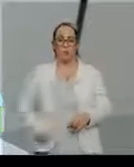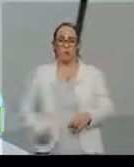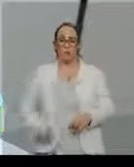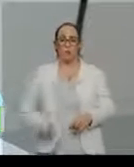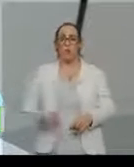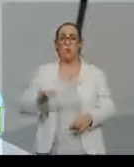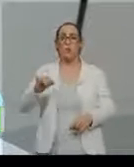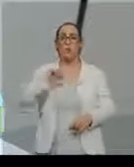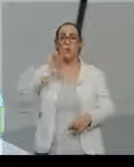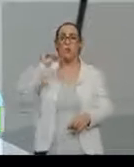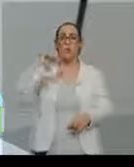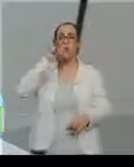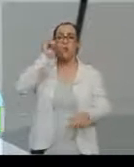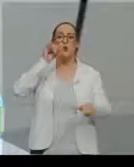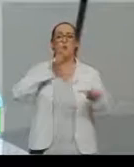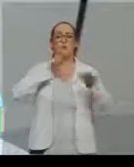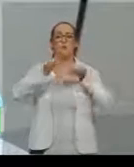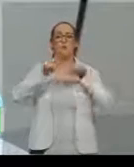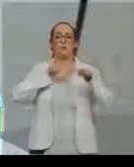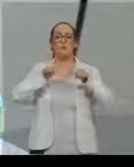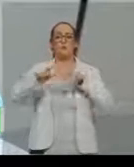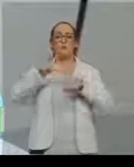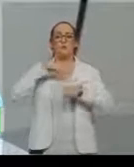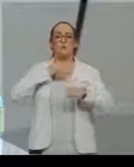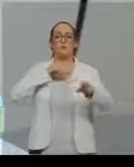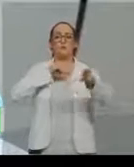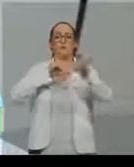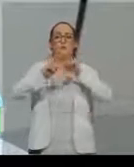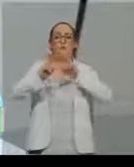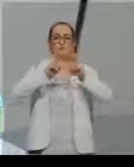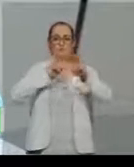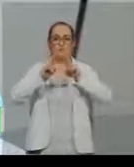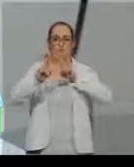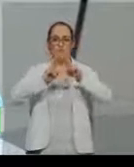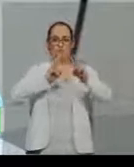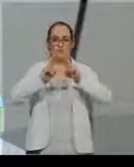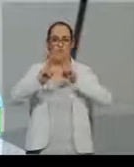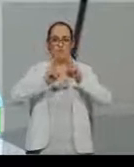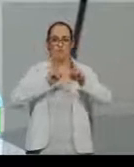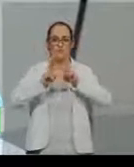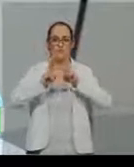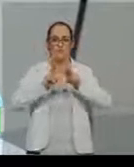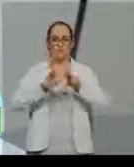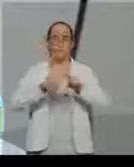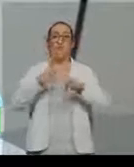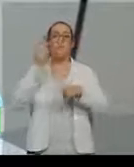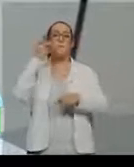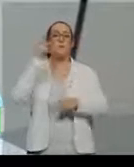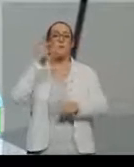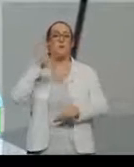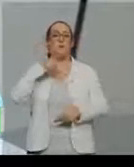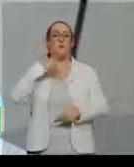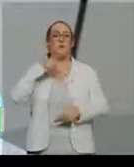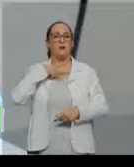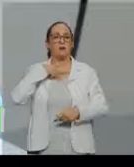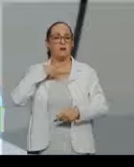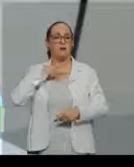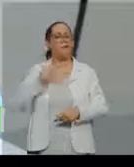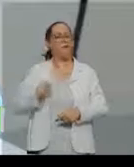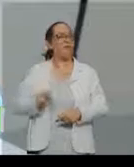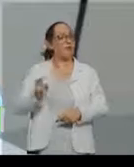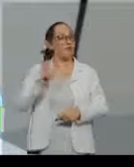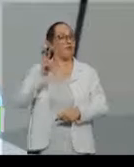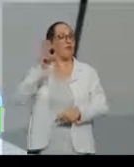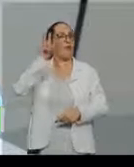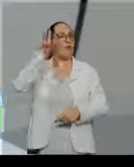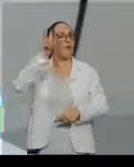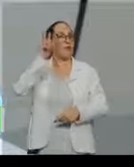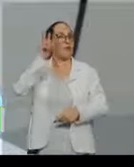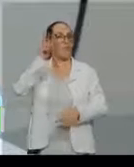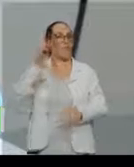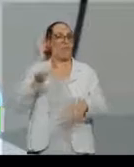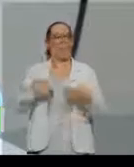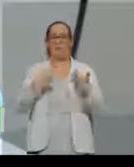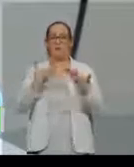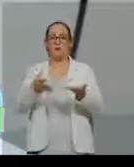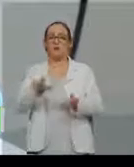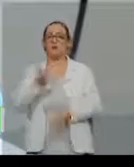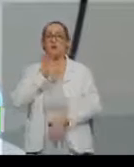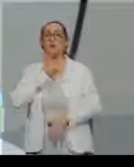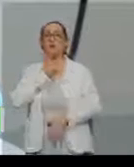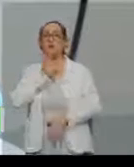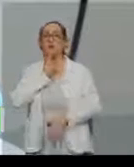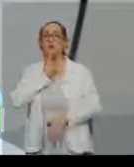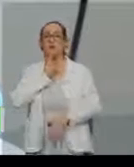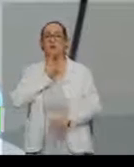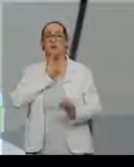importante que o trabalhador estivesse relacionado a esses sindicatos para que ele obtivesse algumas vantagens, né? Então, fica muito conhecida a expressão